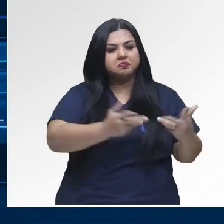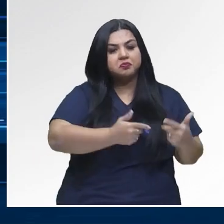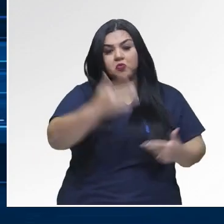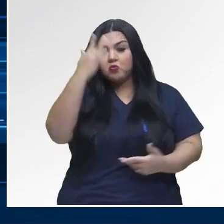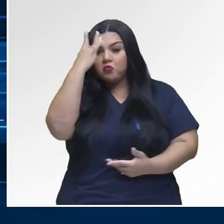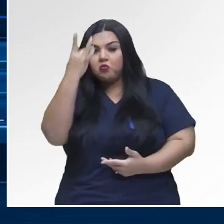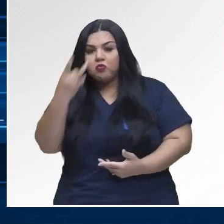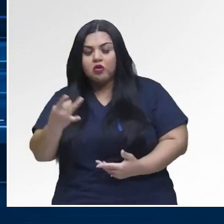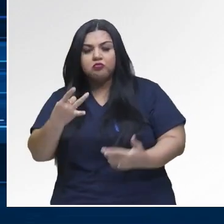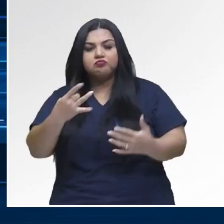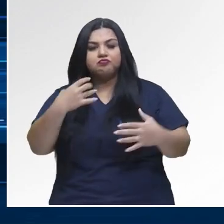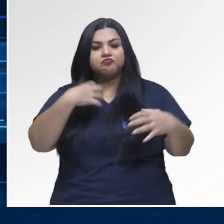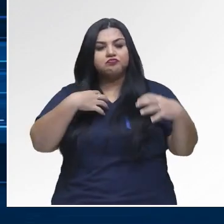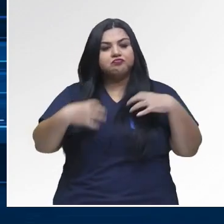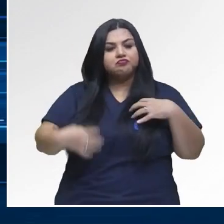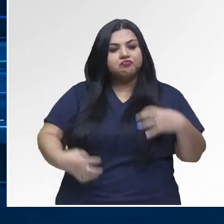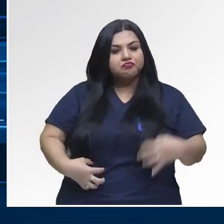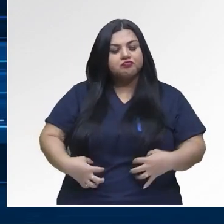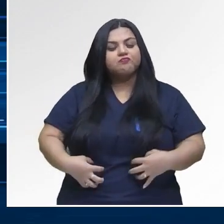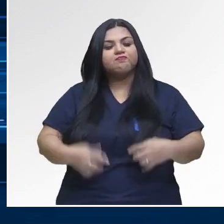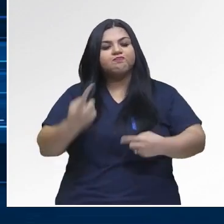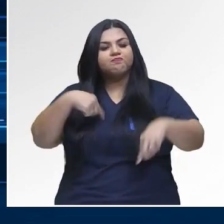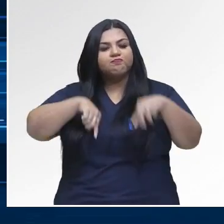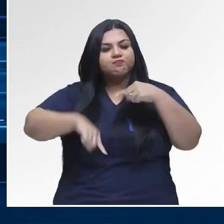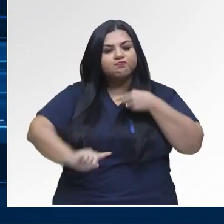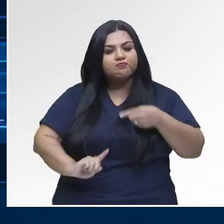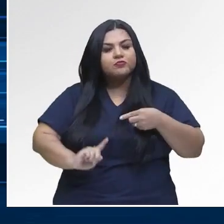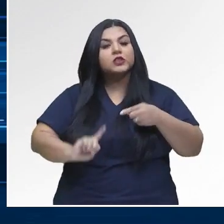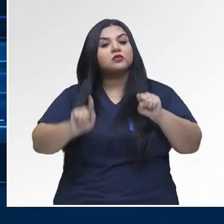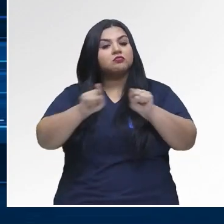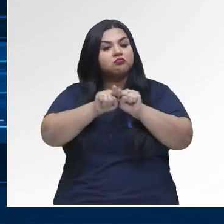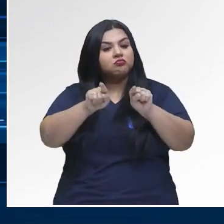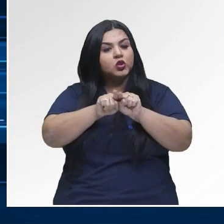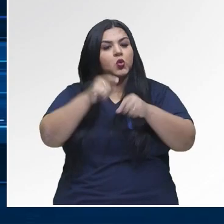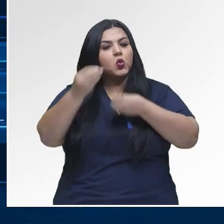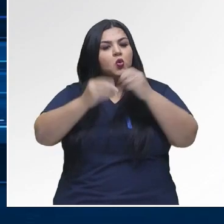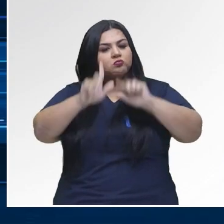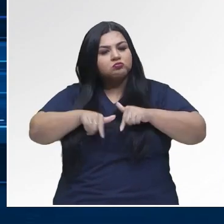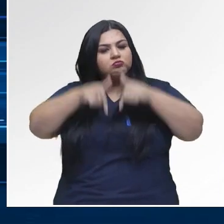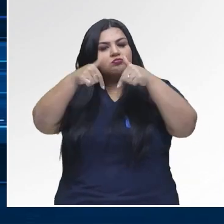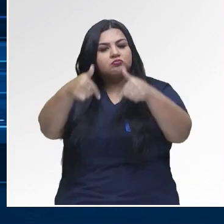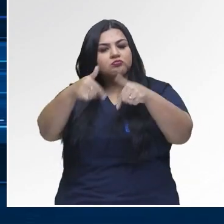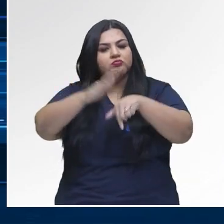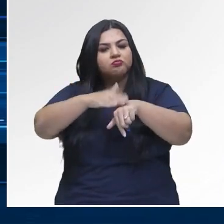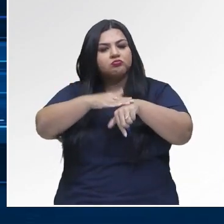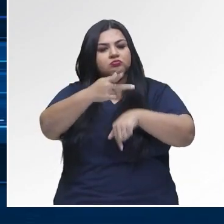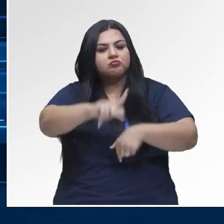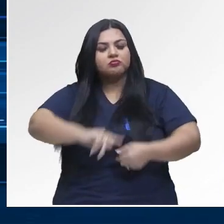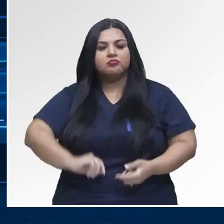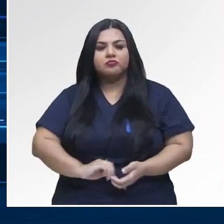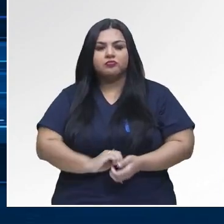Habilidade: compreender os órgãos do sistema respiratório, bem como seu funcionamento.